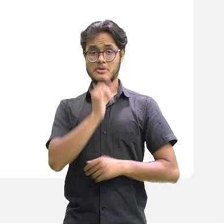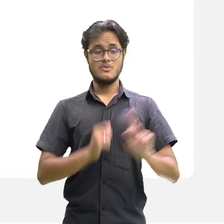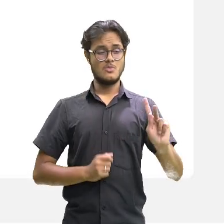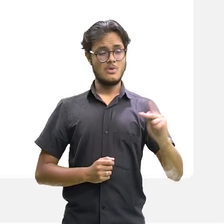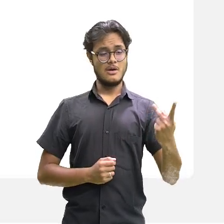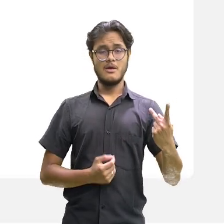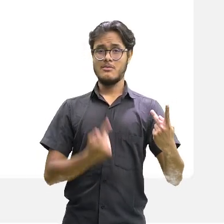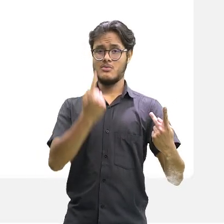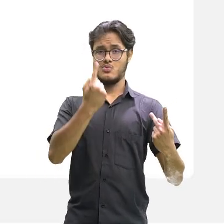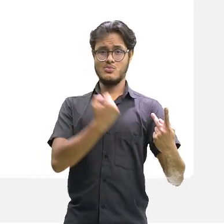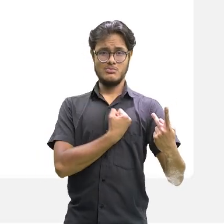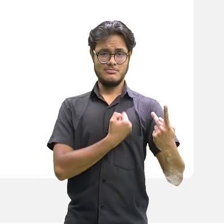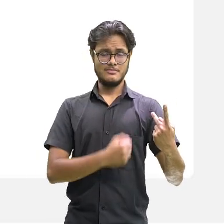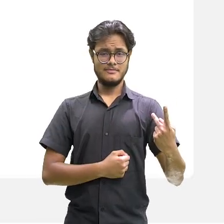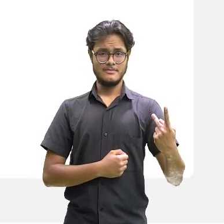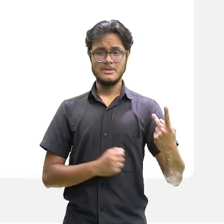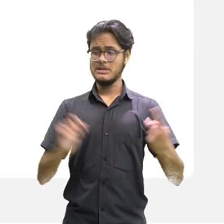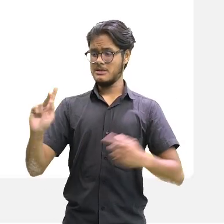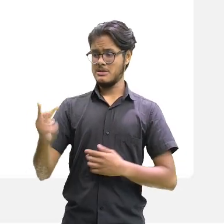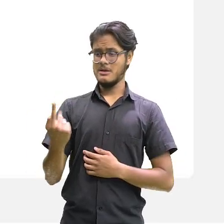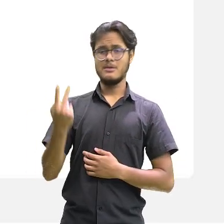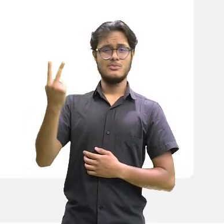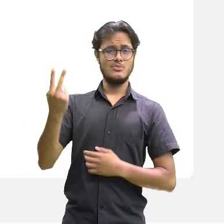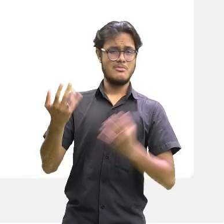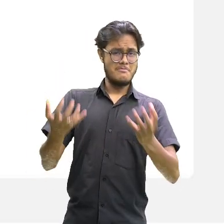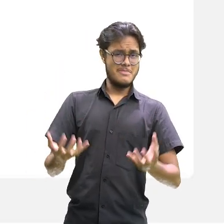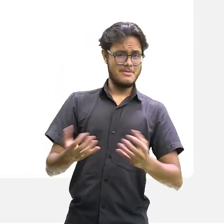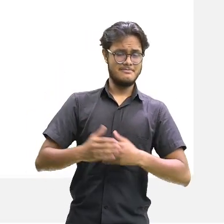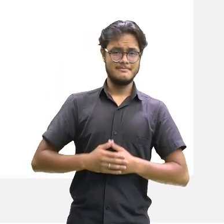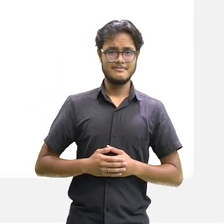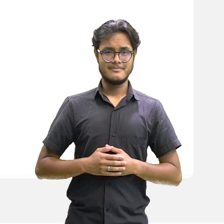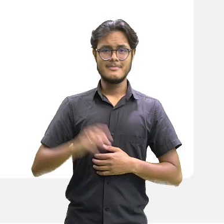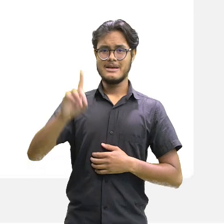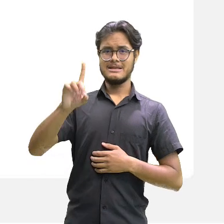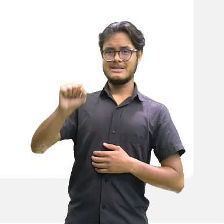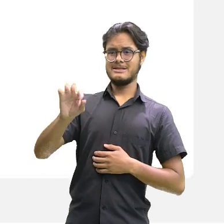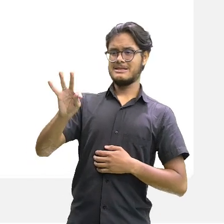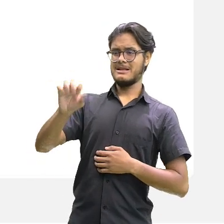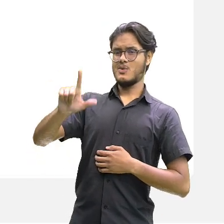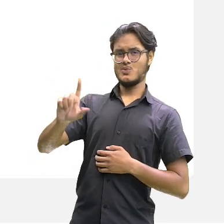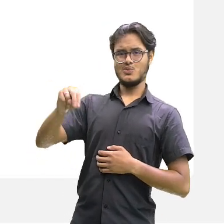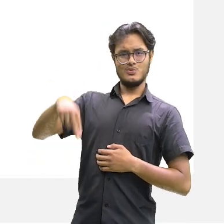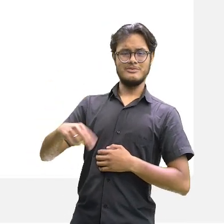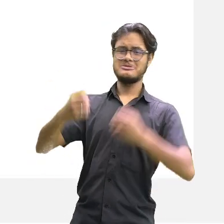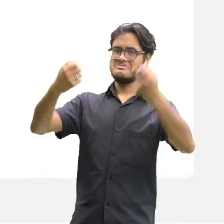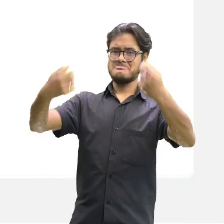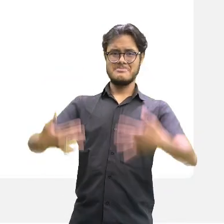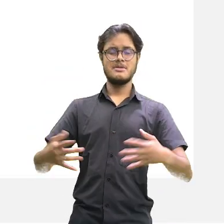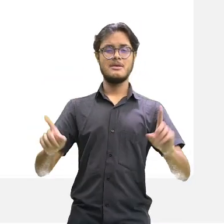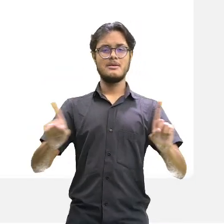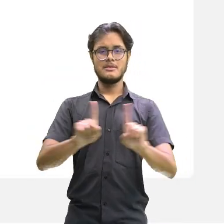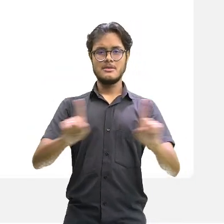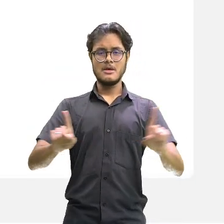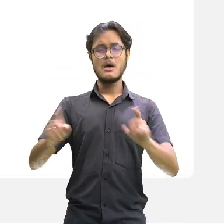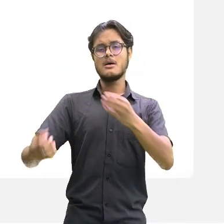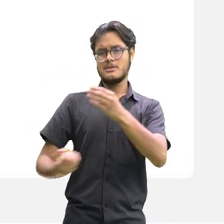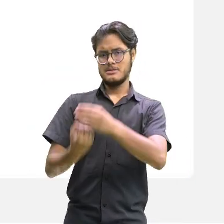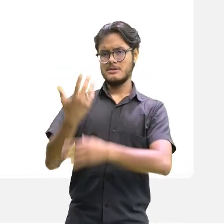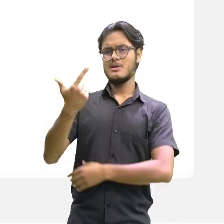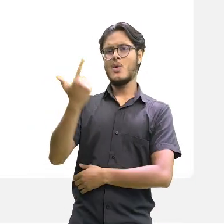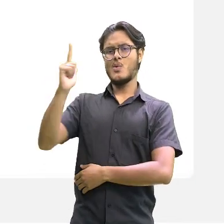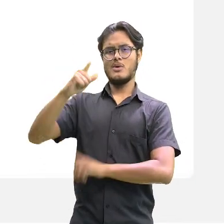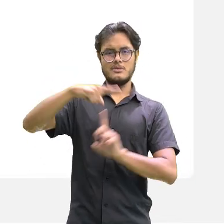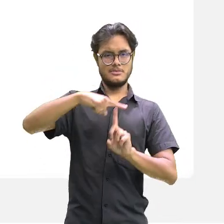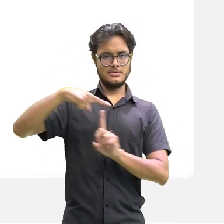massa 1 e posso ter um hidrogênio com massa 2. Mas o Dalton não explicava isso. Isso só surgiu a partir das próximas